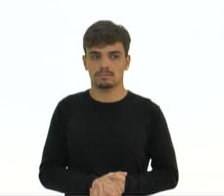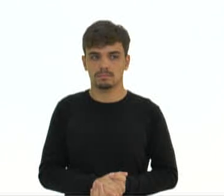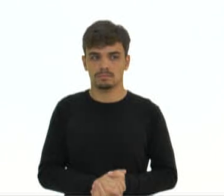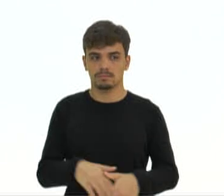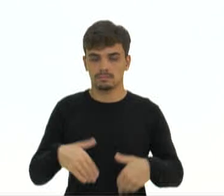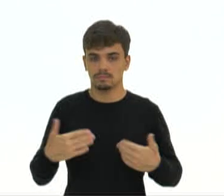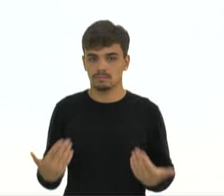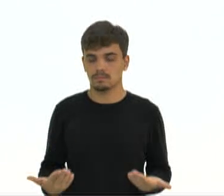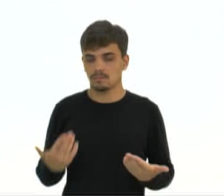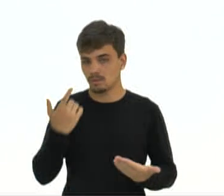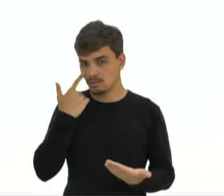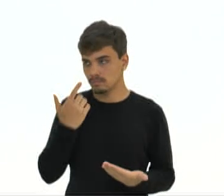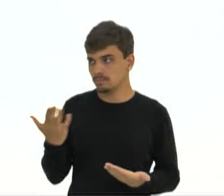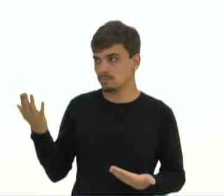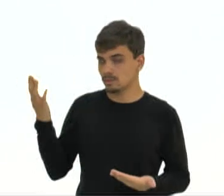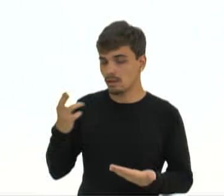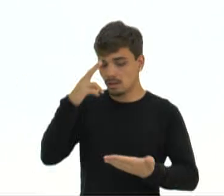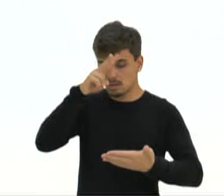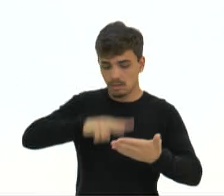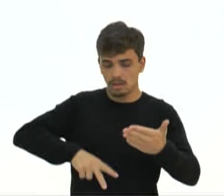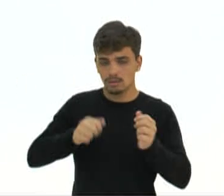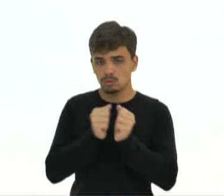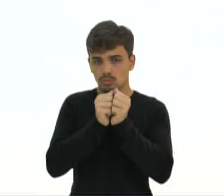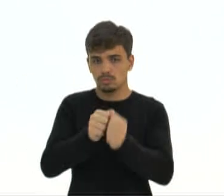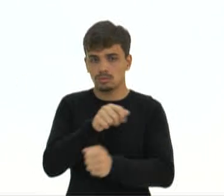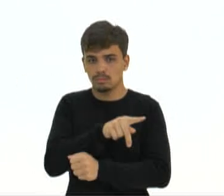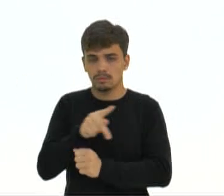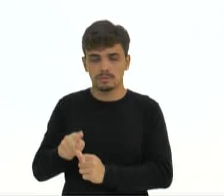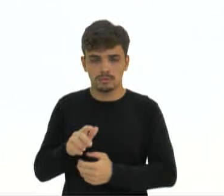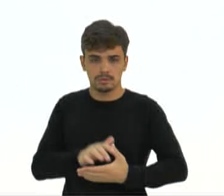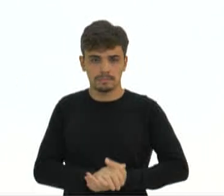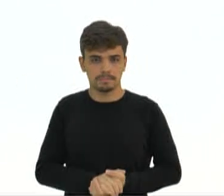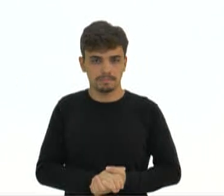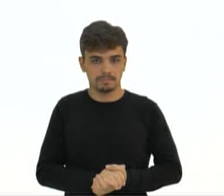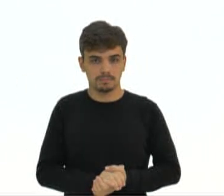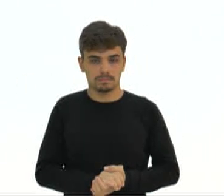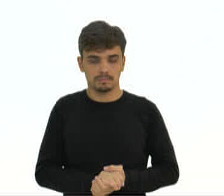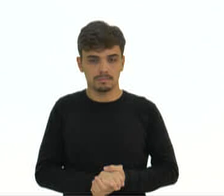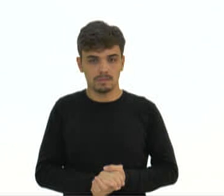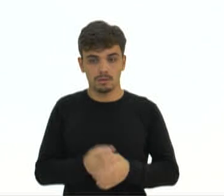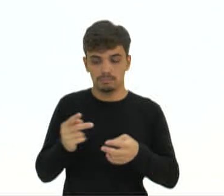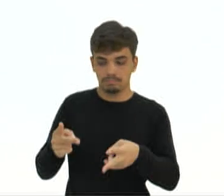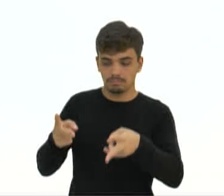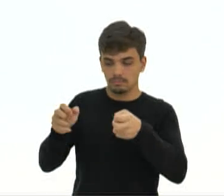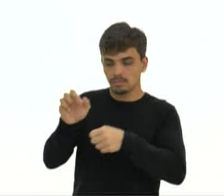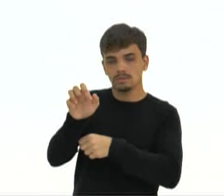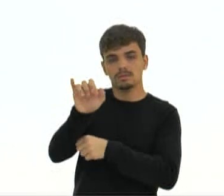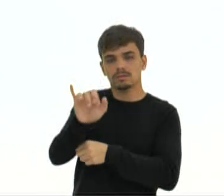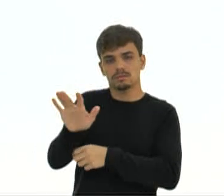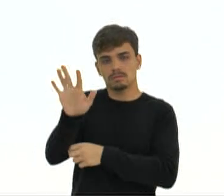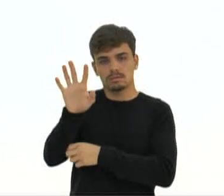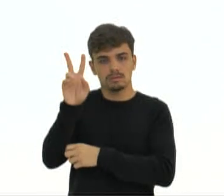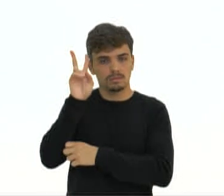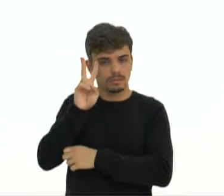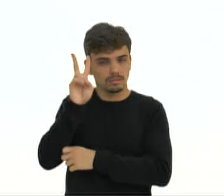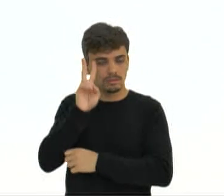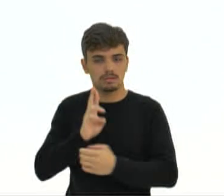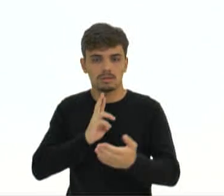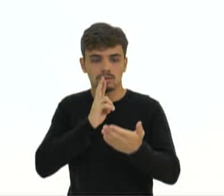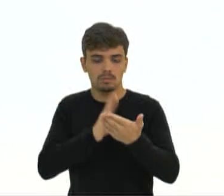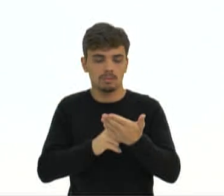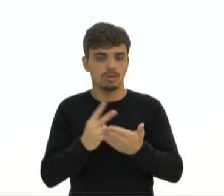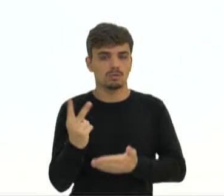ellos, que reflejan los dos primeros cómics. Então, observe a história em quadrinhos e responda. Nos